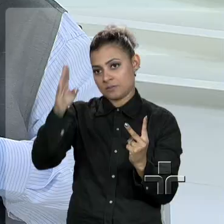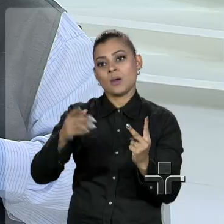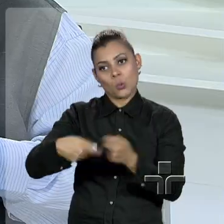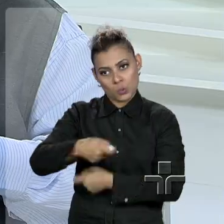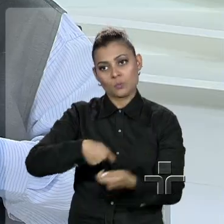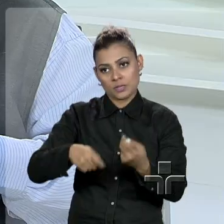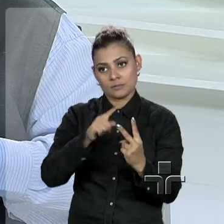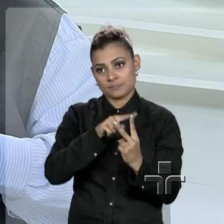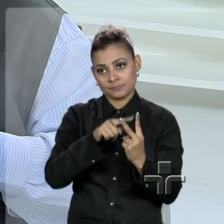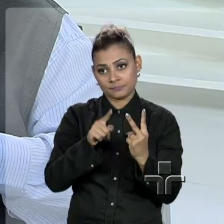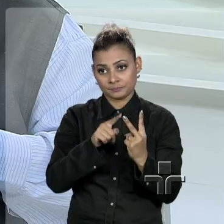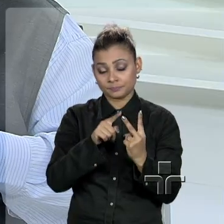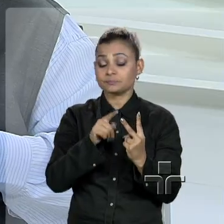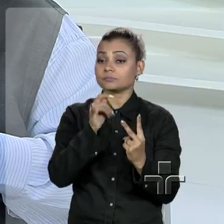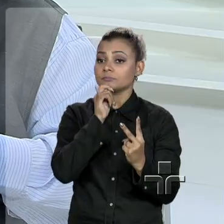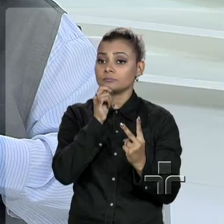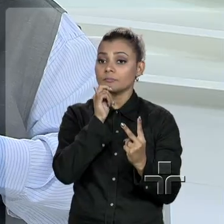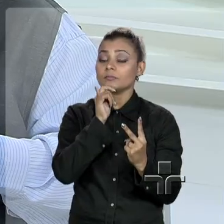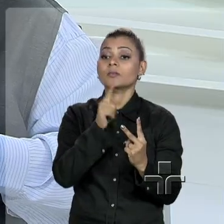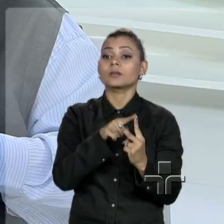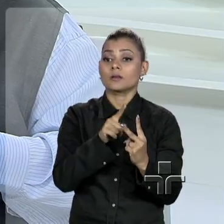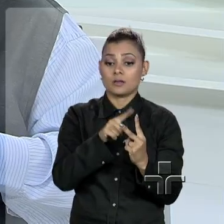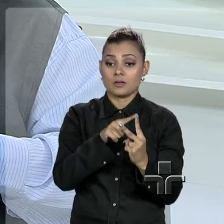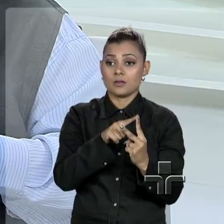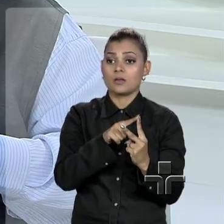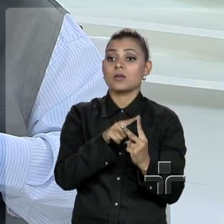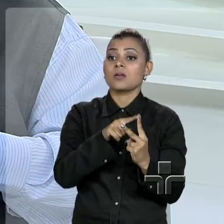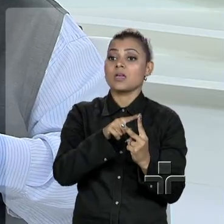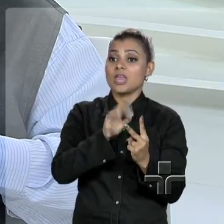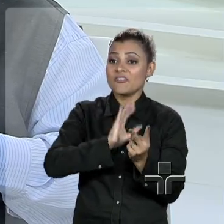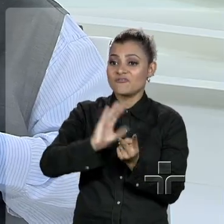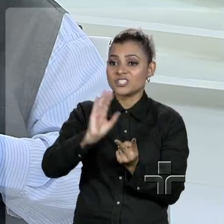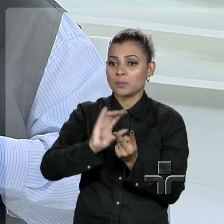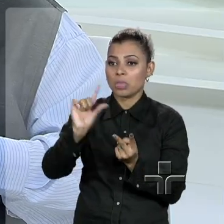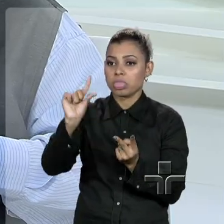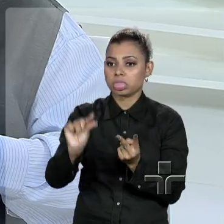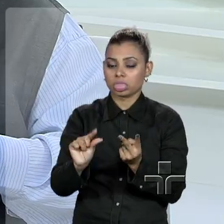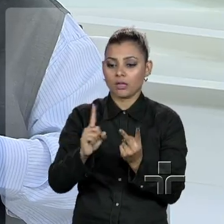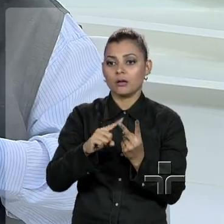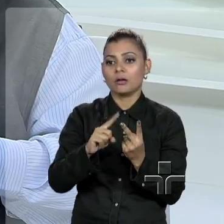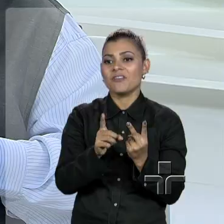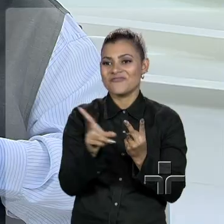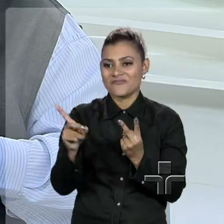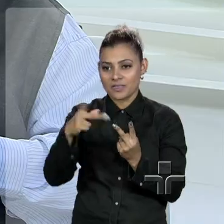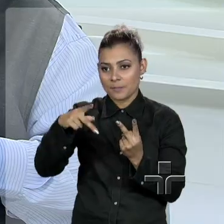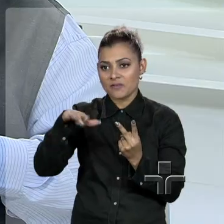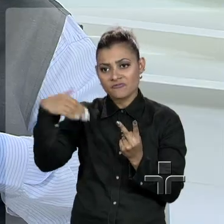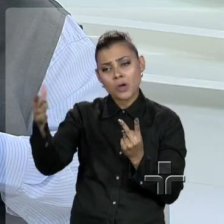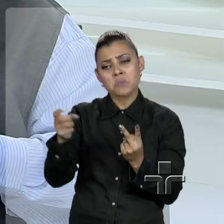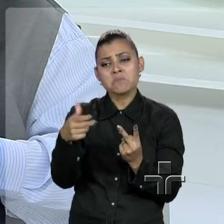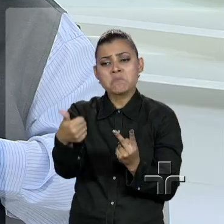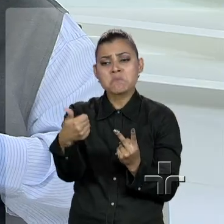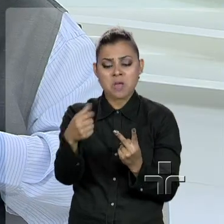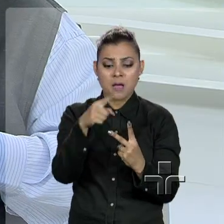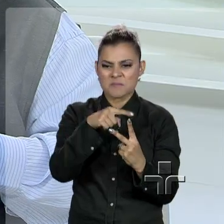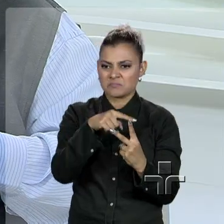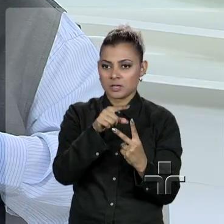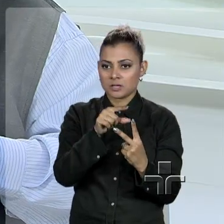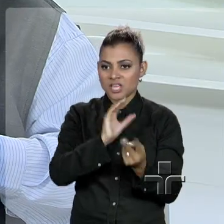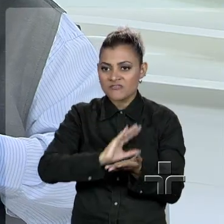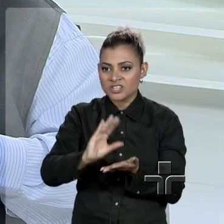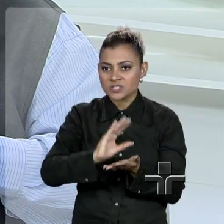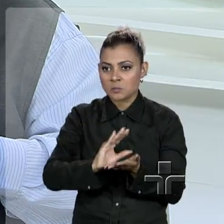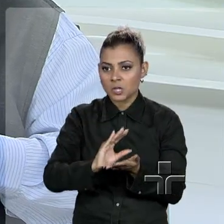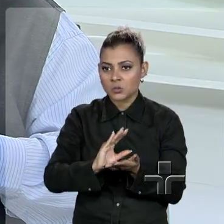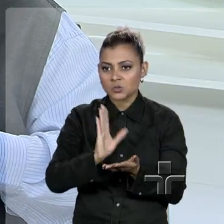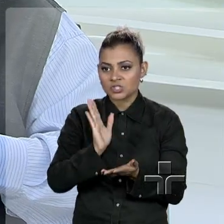A exportação caminha mais ou menos bem, mas investimento murchou. Investimento não murchou agora, Sérgio. Investimento está